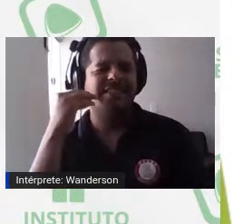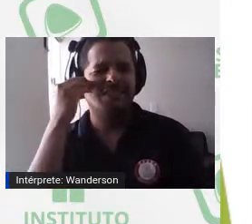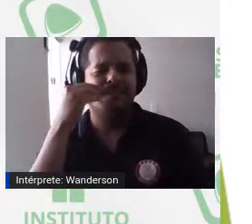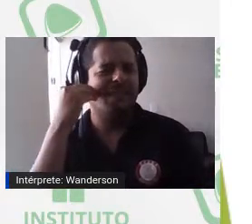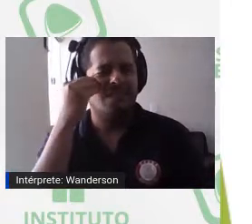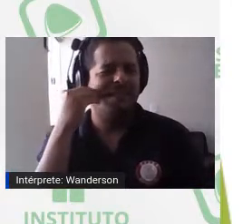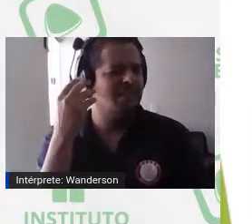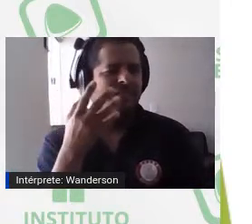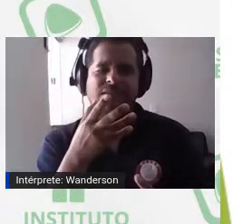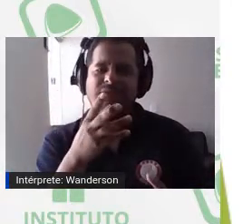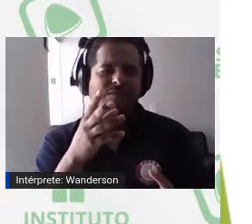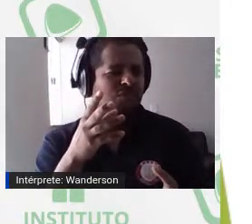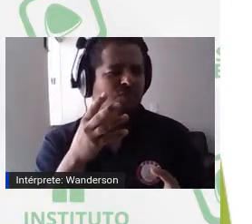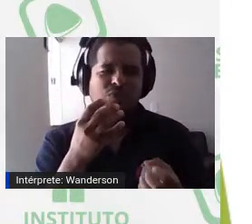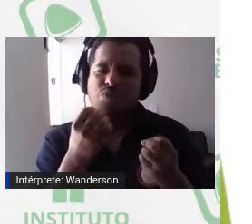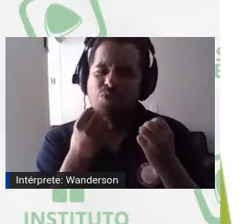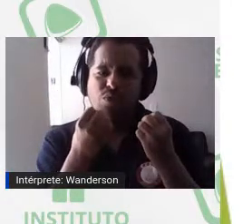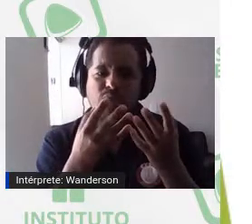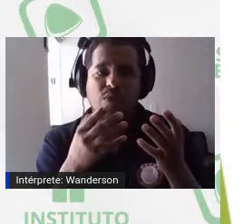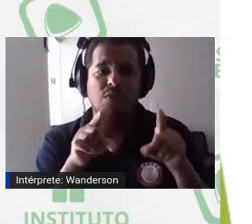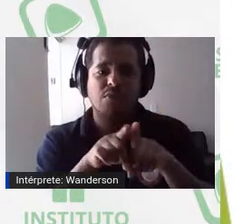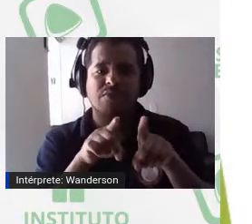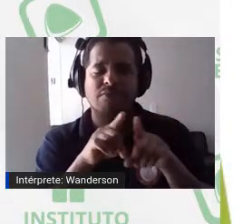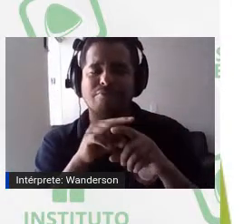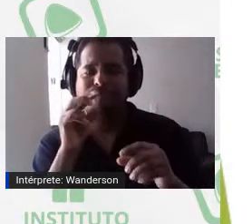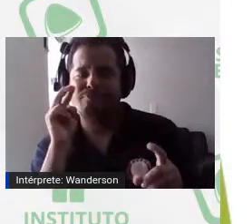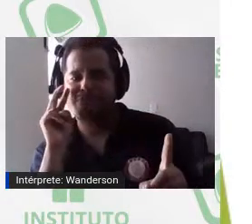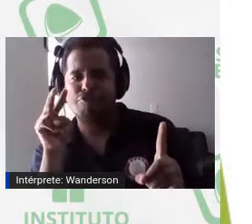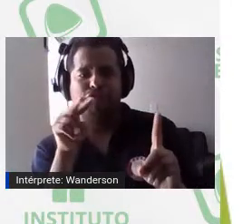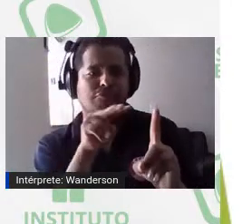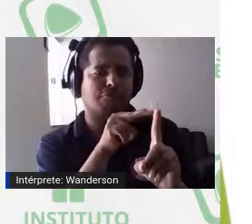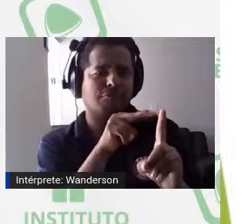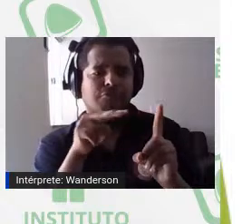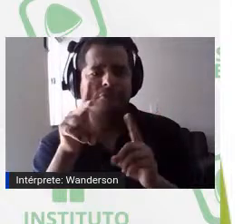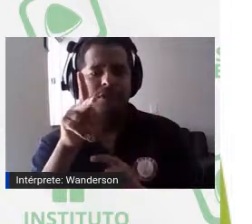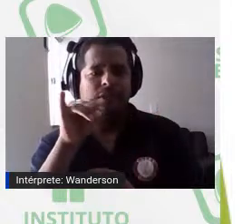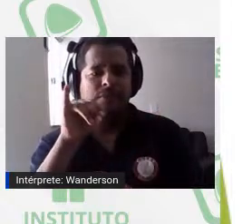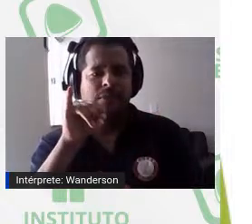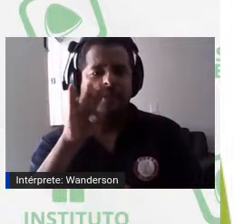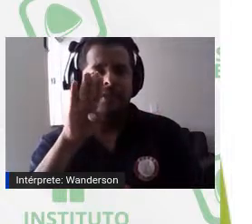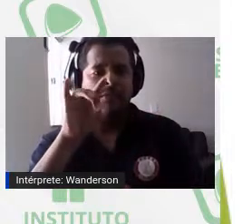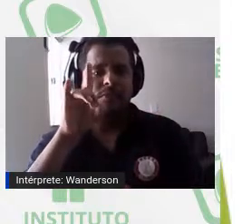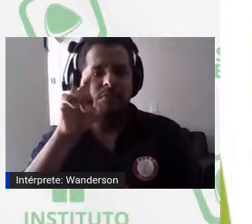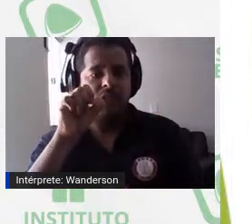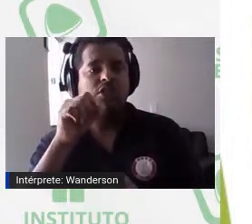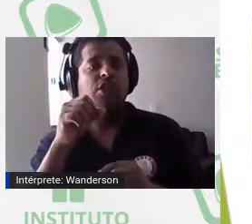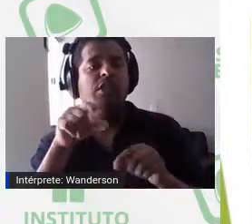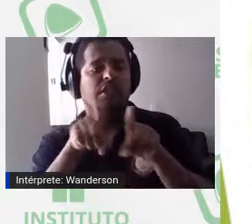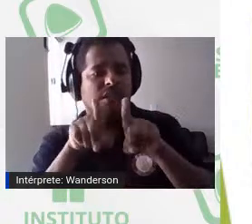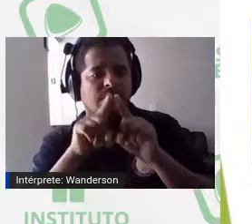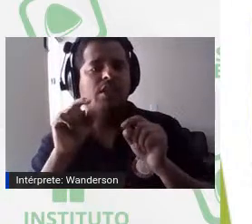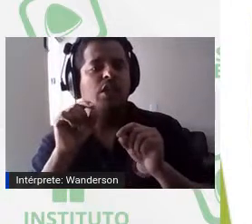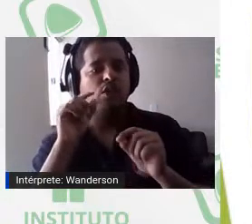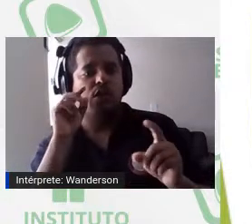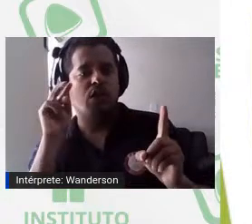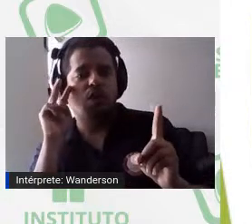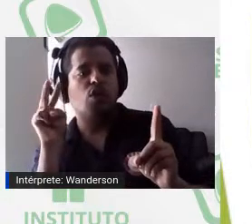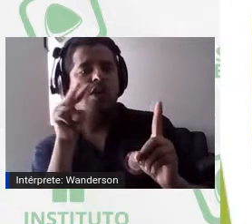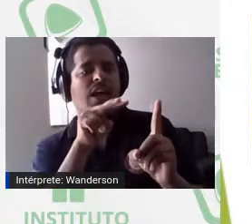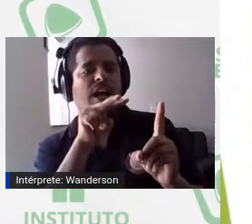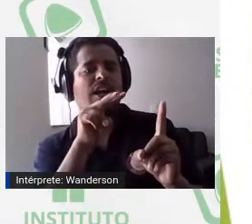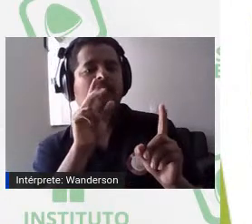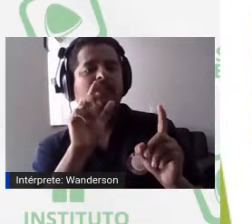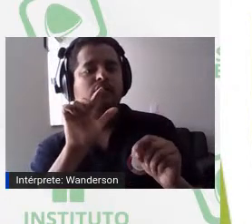muito, passando a olhar o PIBID, além da nossa perspectiva, mas também da perspectiva de outros PIBIDianos. Interação com a